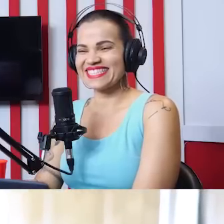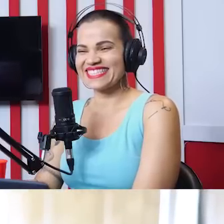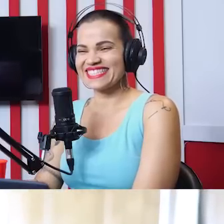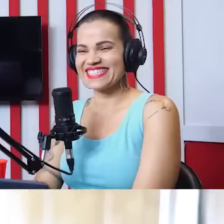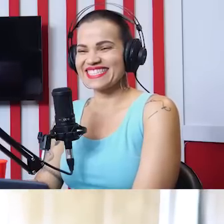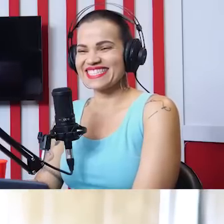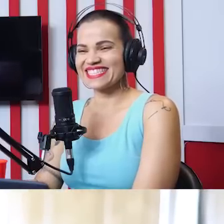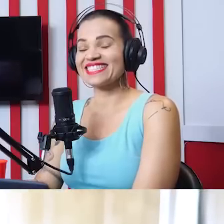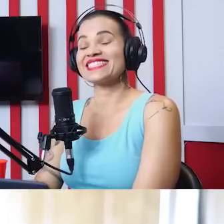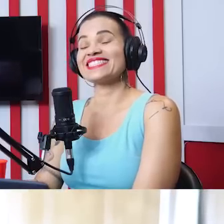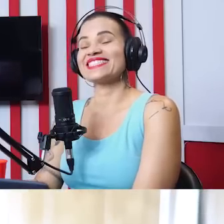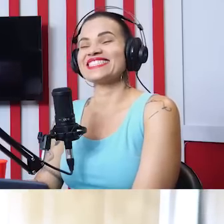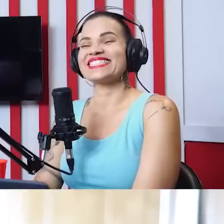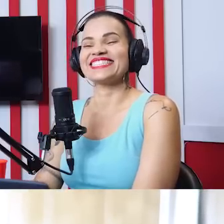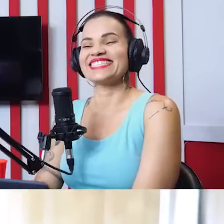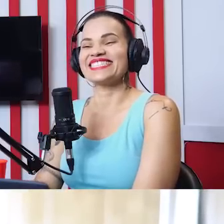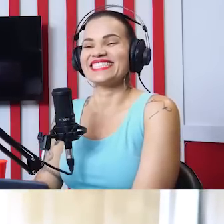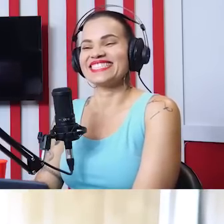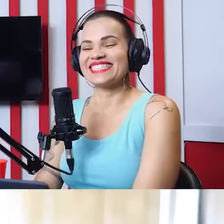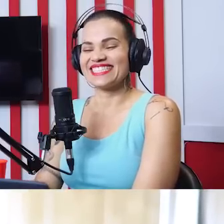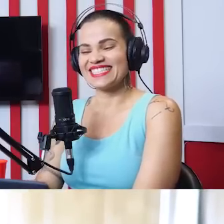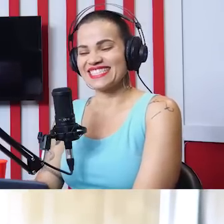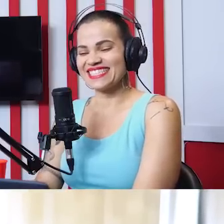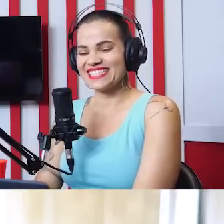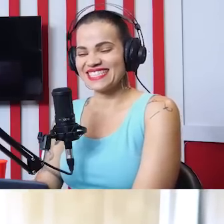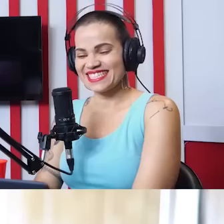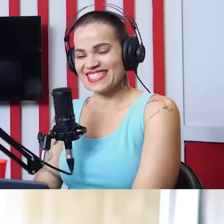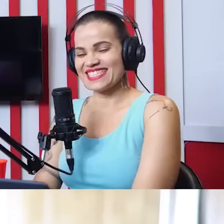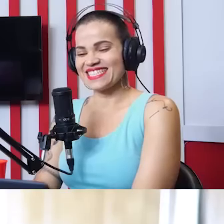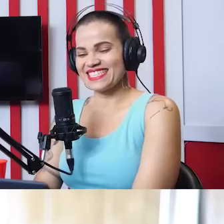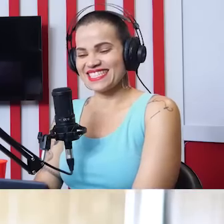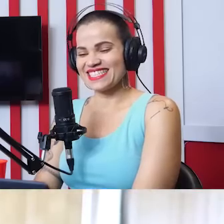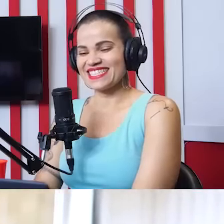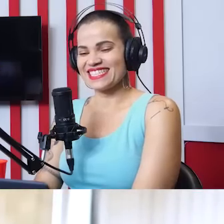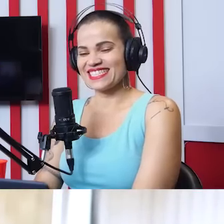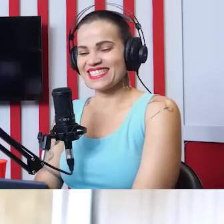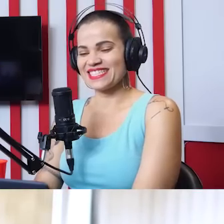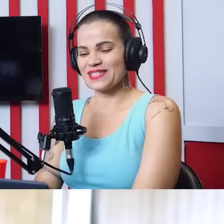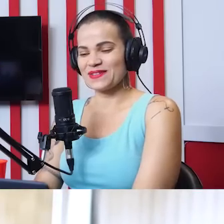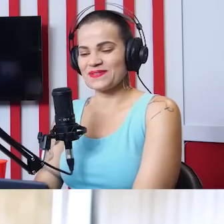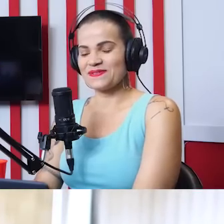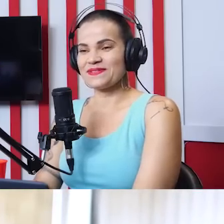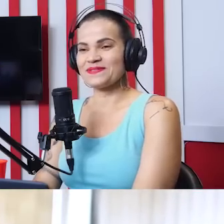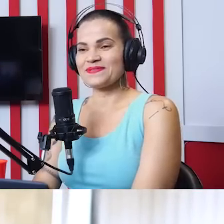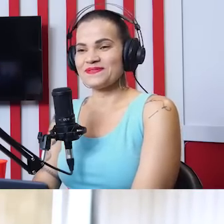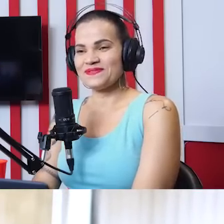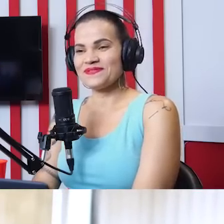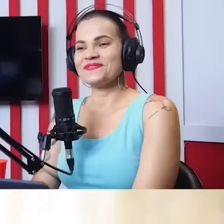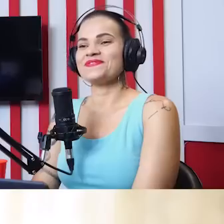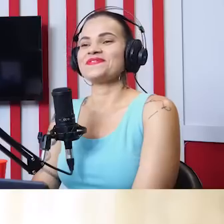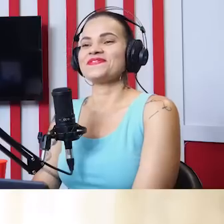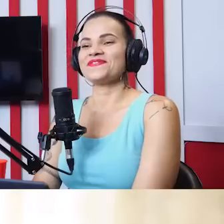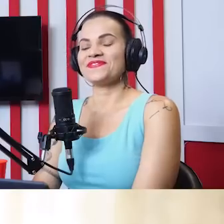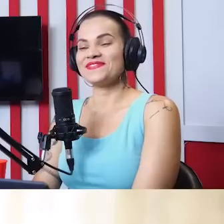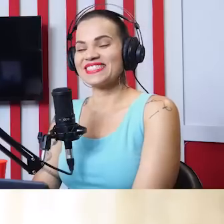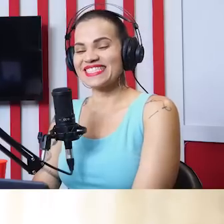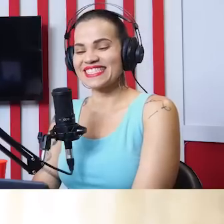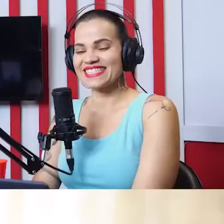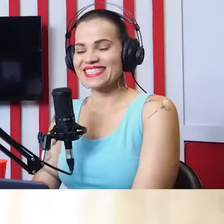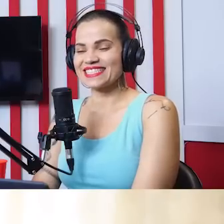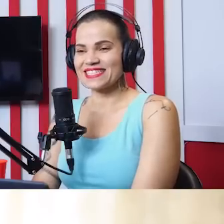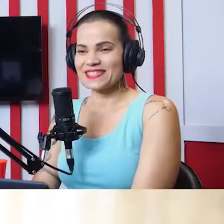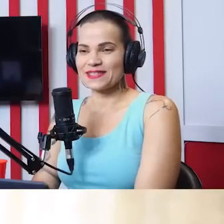Lula completou um mês de vida e a vida do povo brasileiro já está melhorando. Valeu a pena fazer o L, né? O Reinaldo